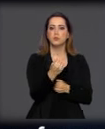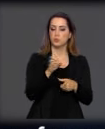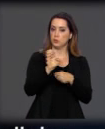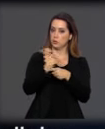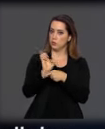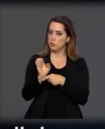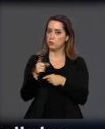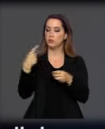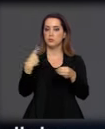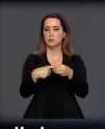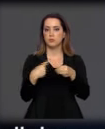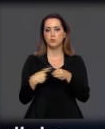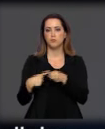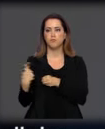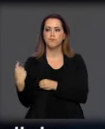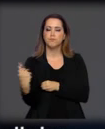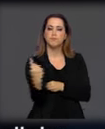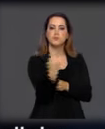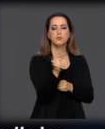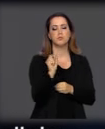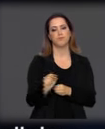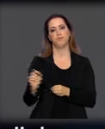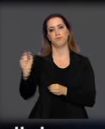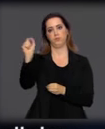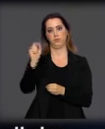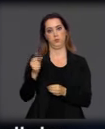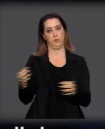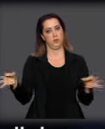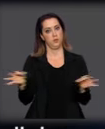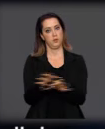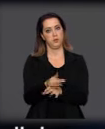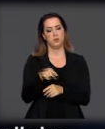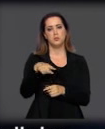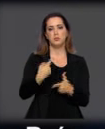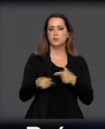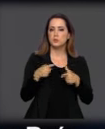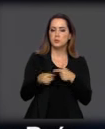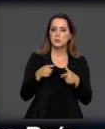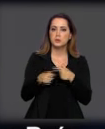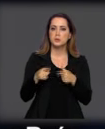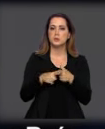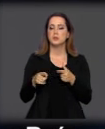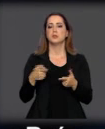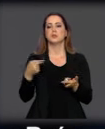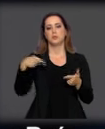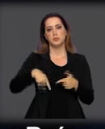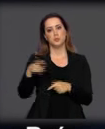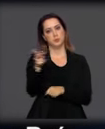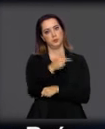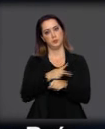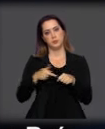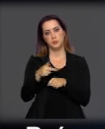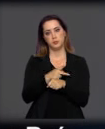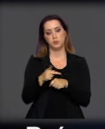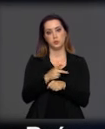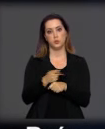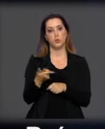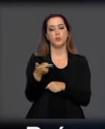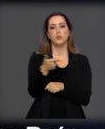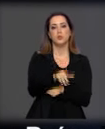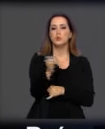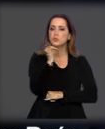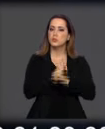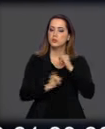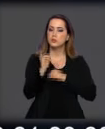esforço e o empenho dos estados e municípios e de cada brasileiro para acabarmos com este problema tão grave no